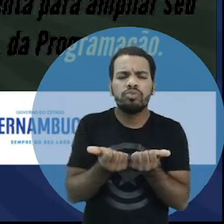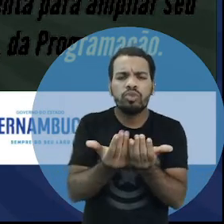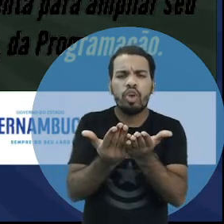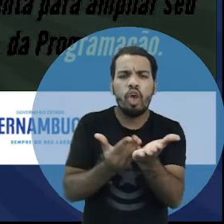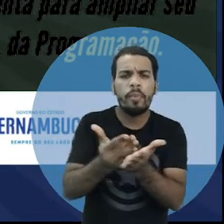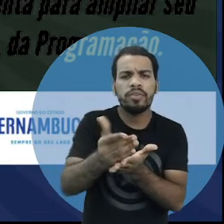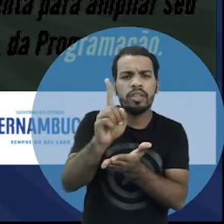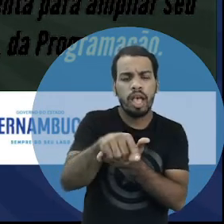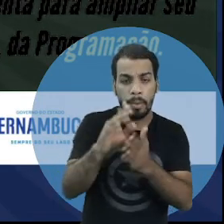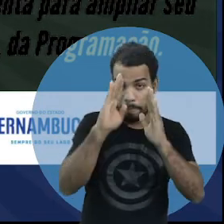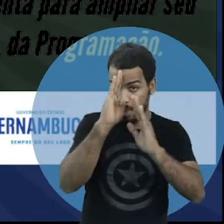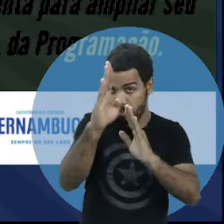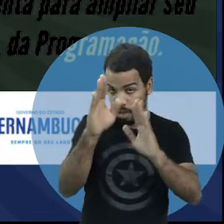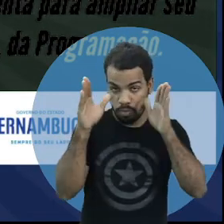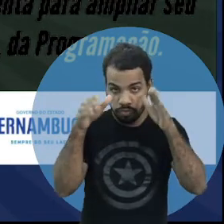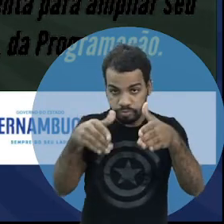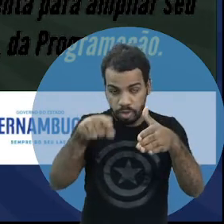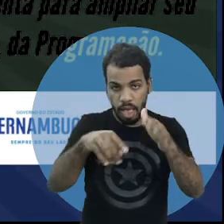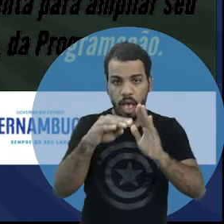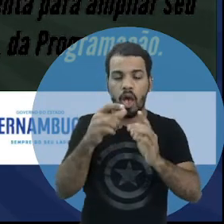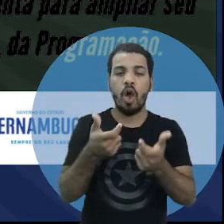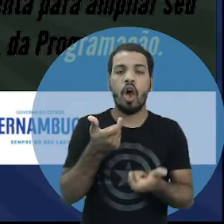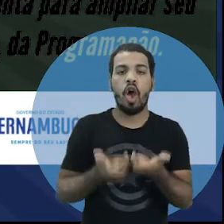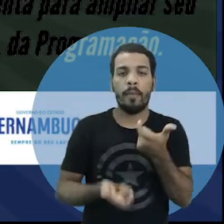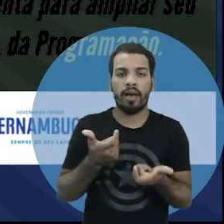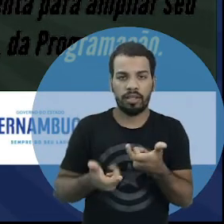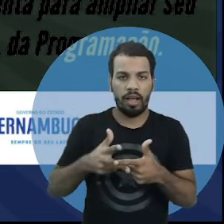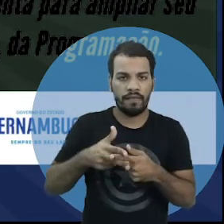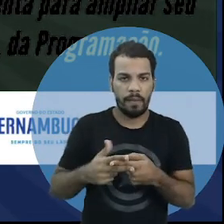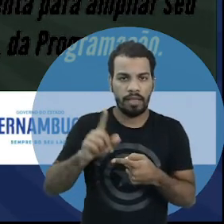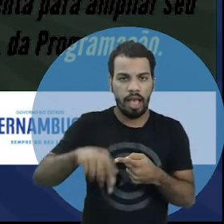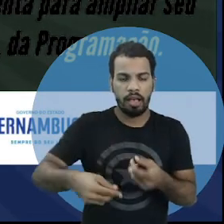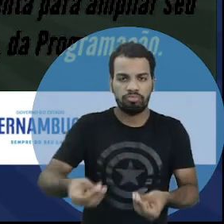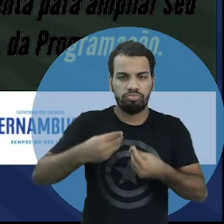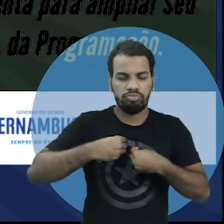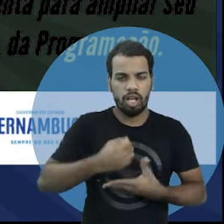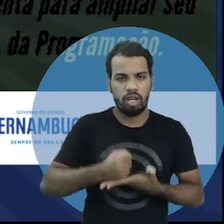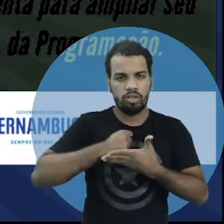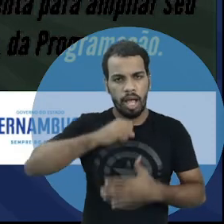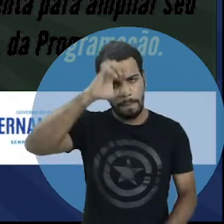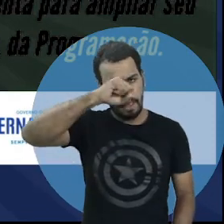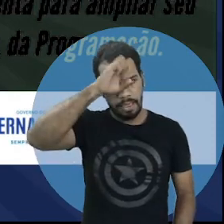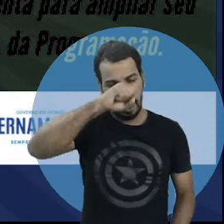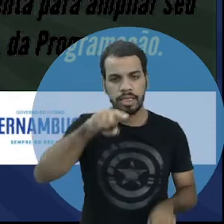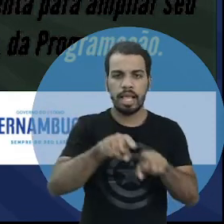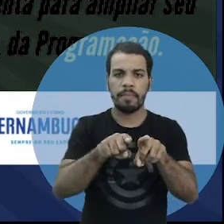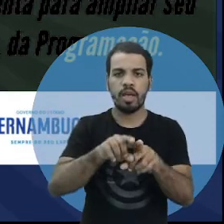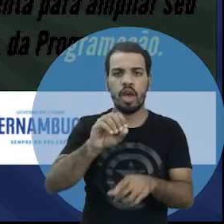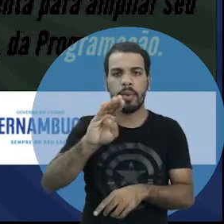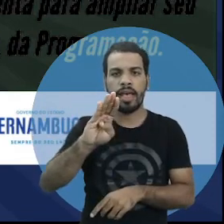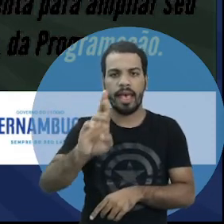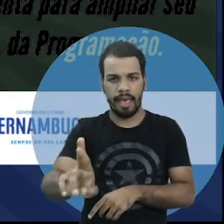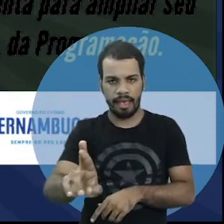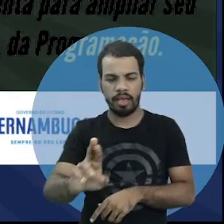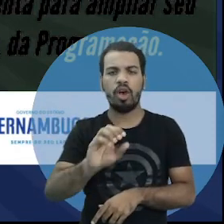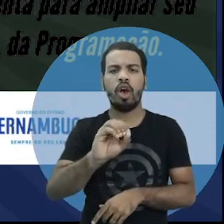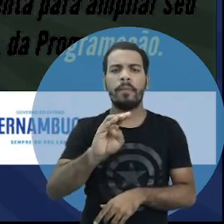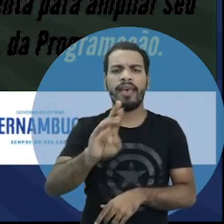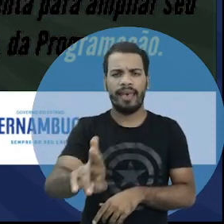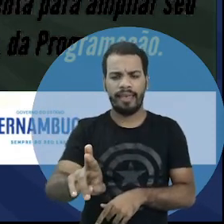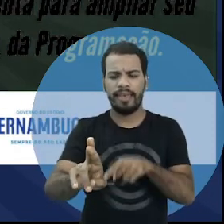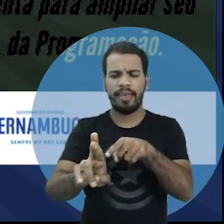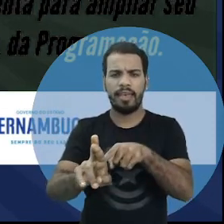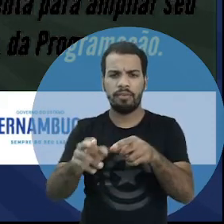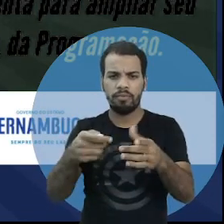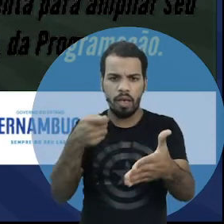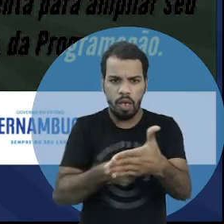aí a robótica, como uma ferramenta para dar uma ajudada aí a aprender, e principalmente a OBR. Só que a OBR, ela não busca